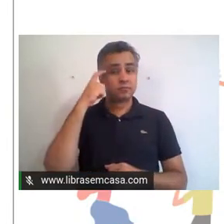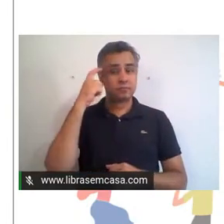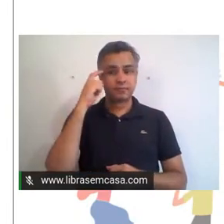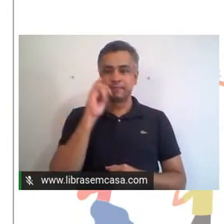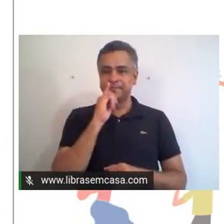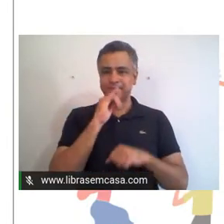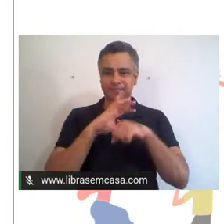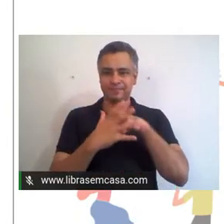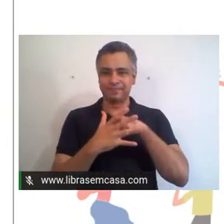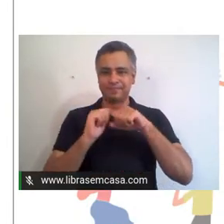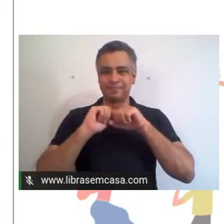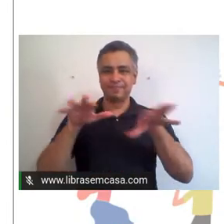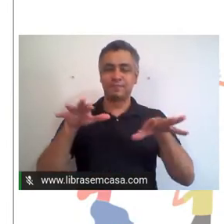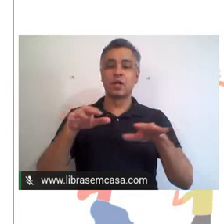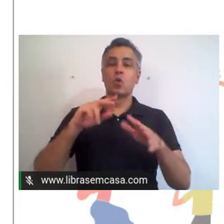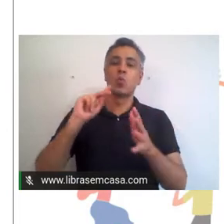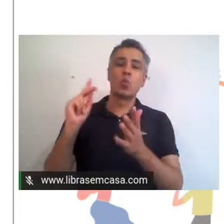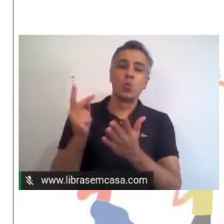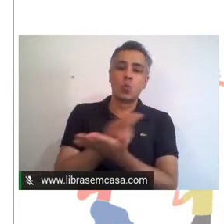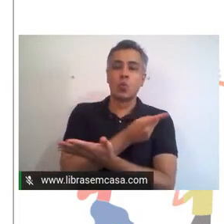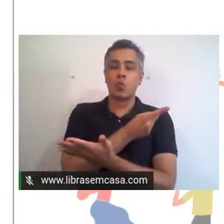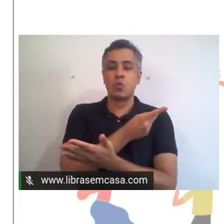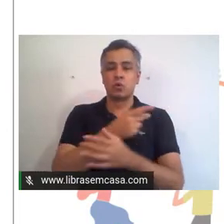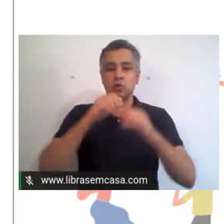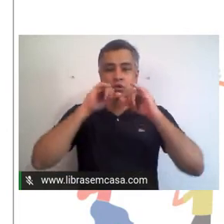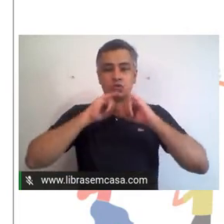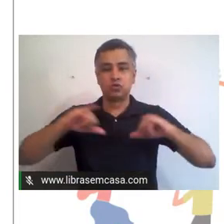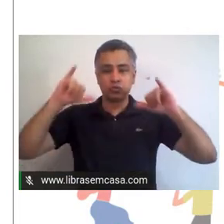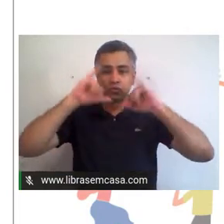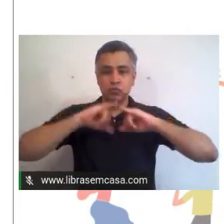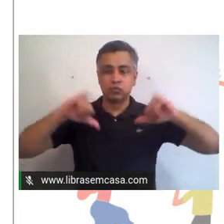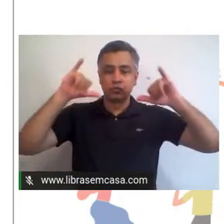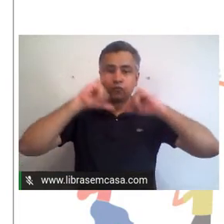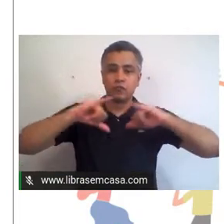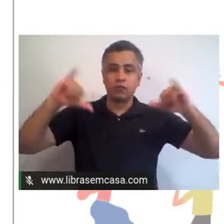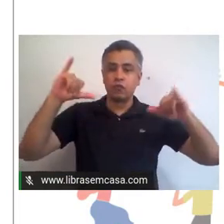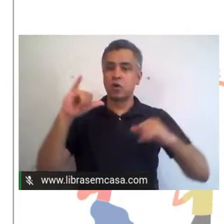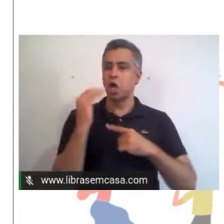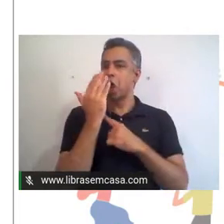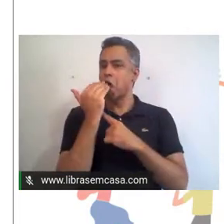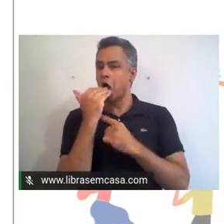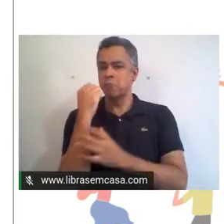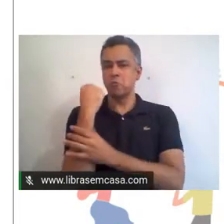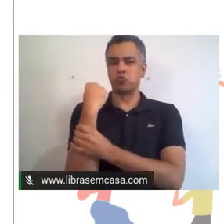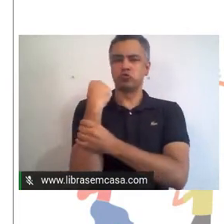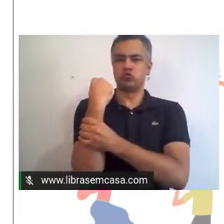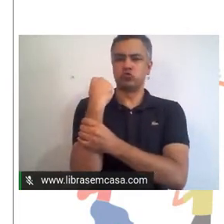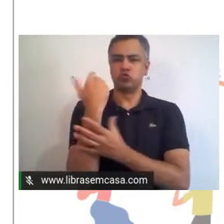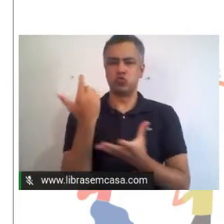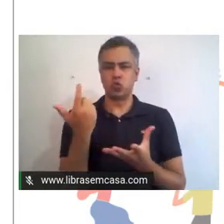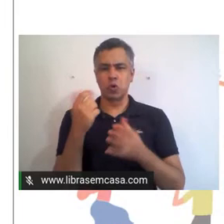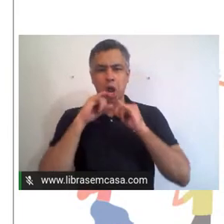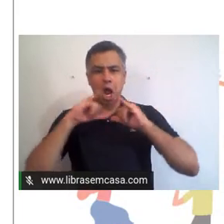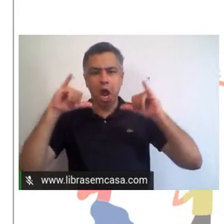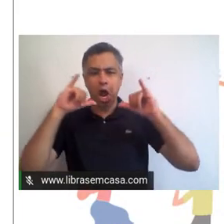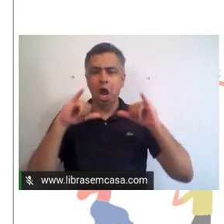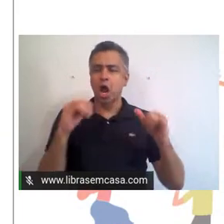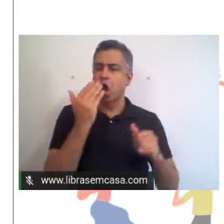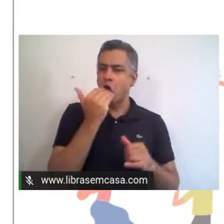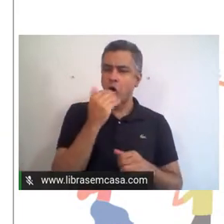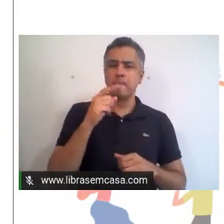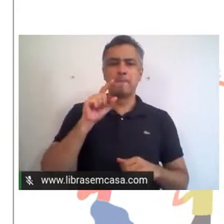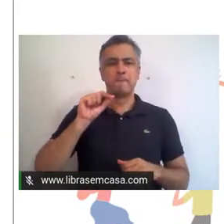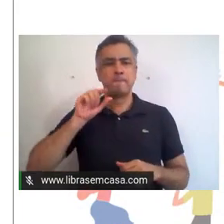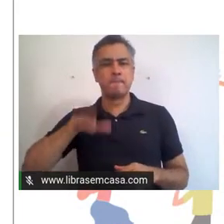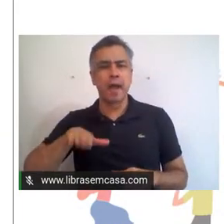houve um processo muito intenso de divulgação do quanto esses alimentos eram seguros, de quanto esses alimentos eram baratos. Acho que a gente